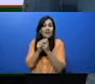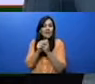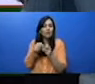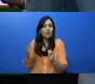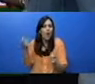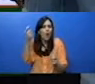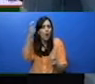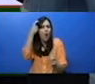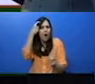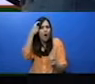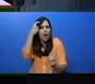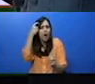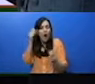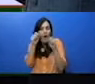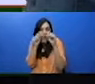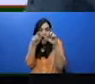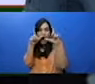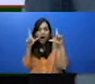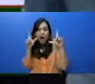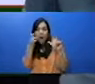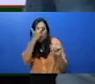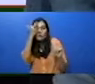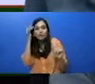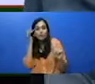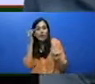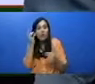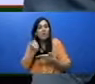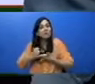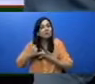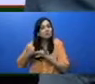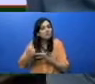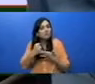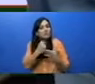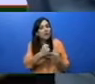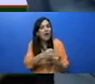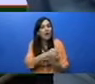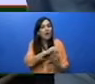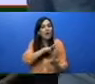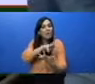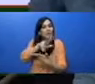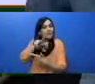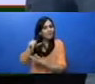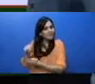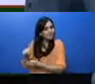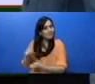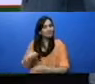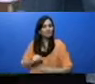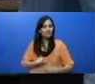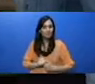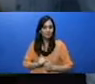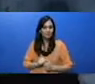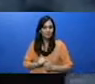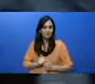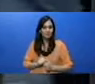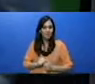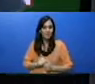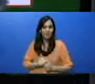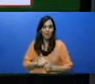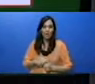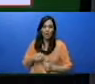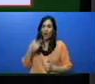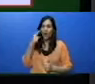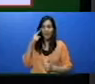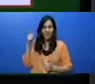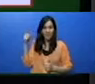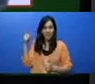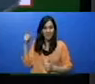as pessoas sobre a necessidade de cuidar do planeta, tá? Aqui nós temos alguns